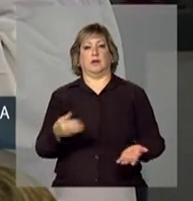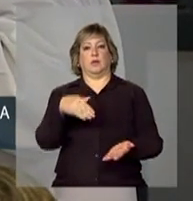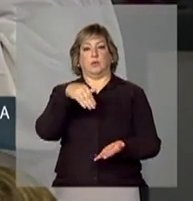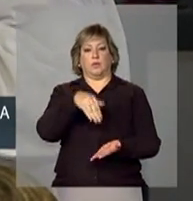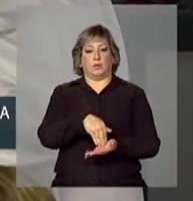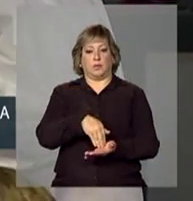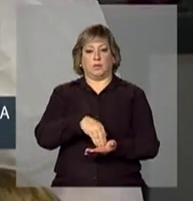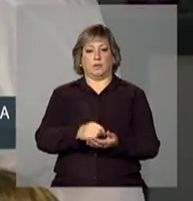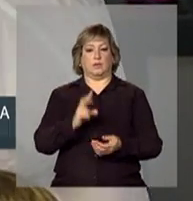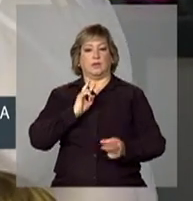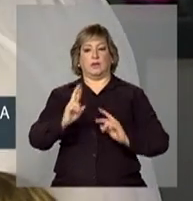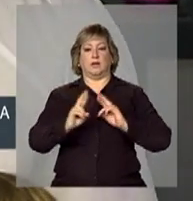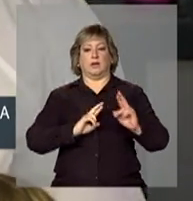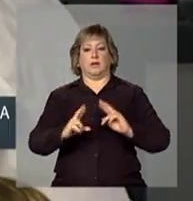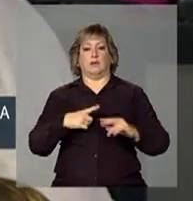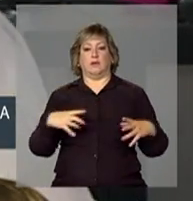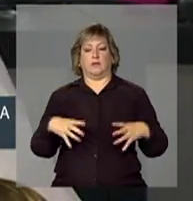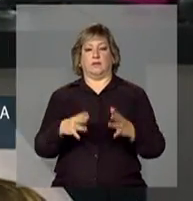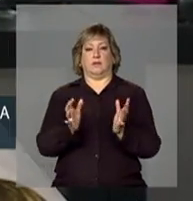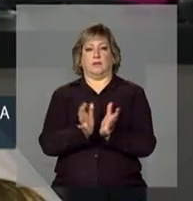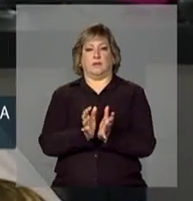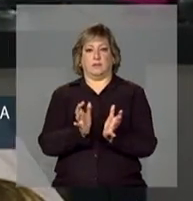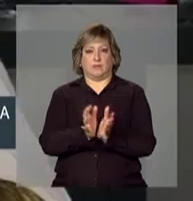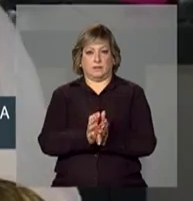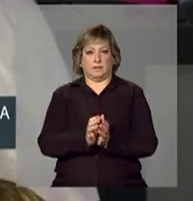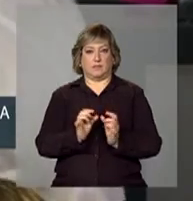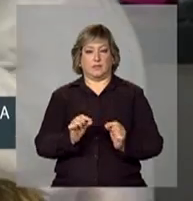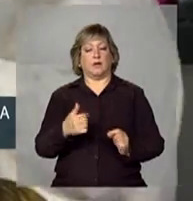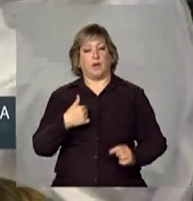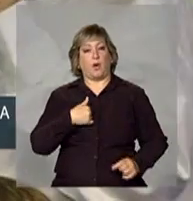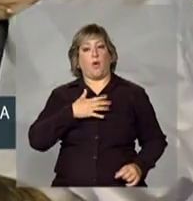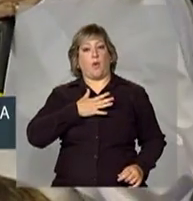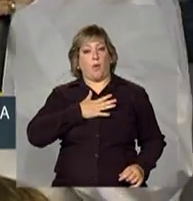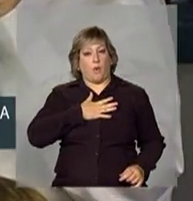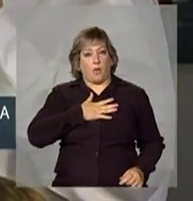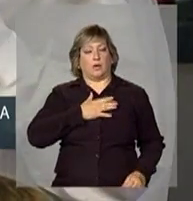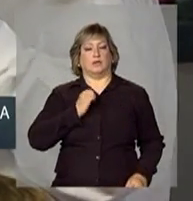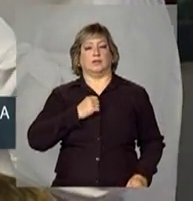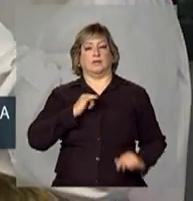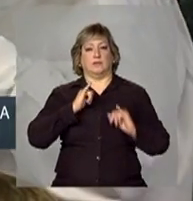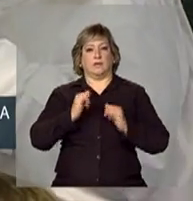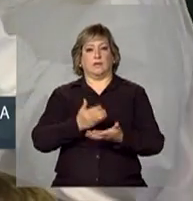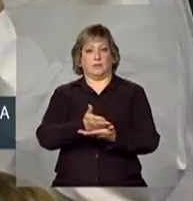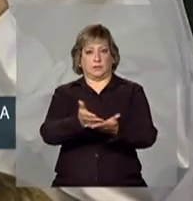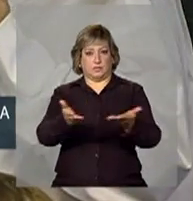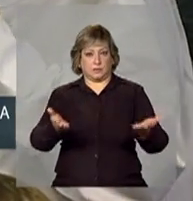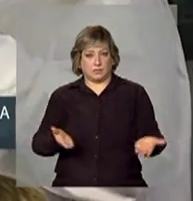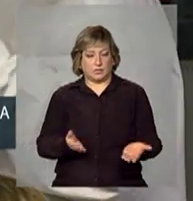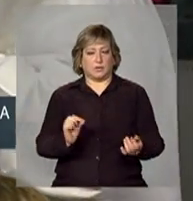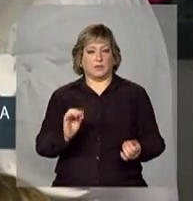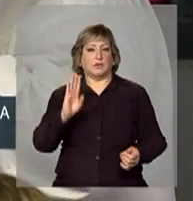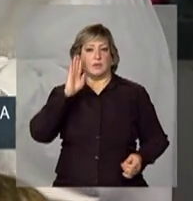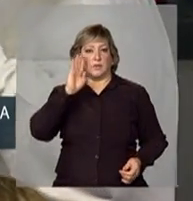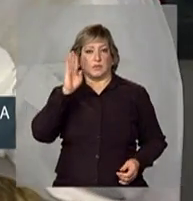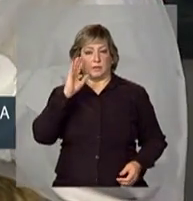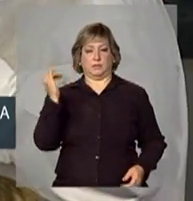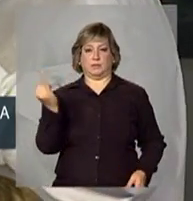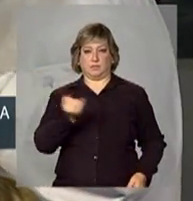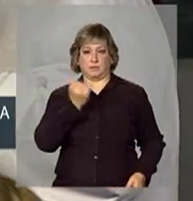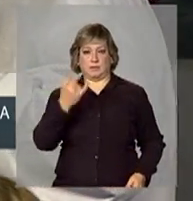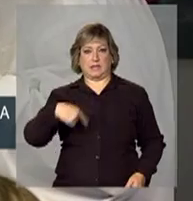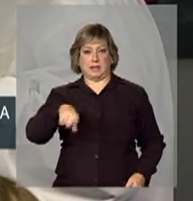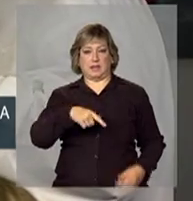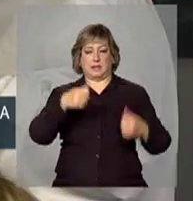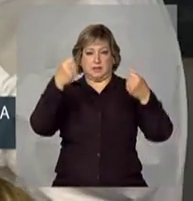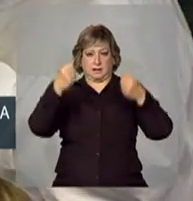apresentação de resultados de pesquisa, eu gostaria de chamar a atenção dos senhores para os seguintes pontos nessa